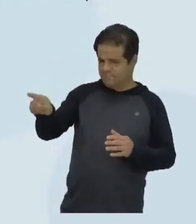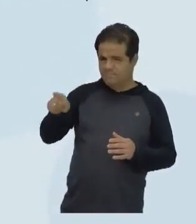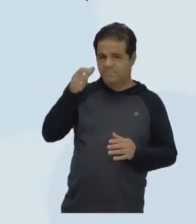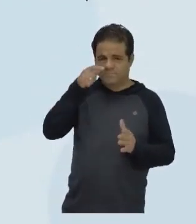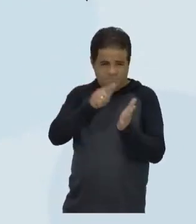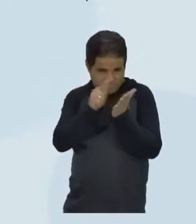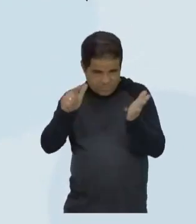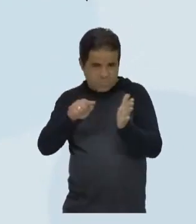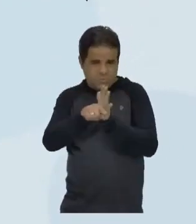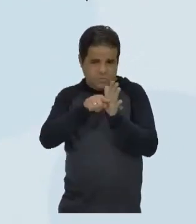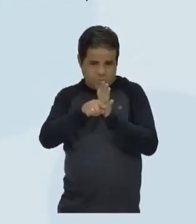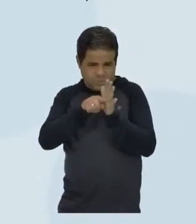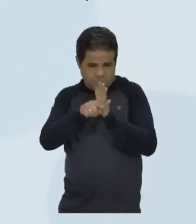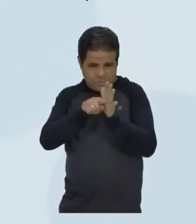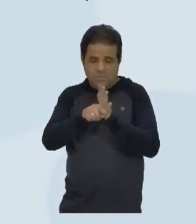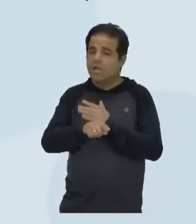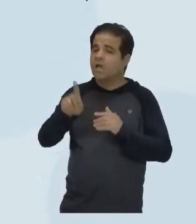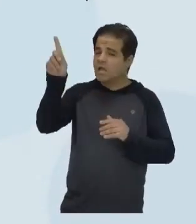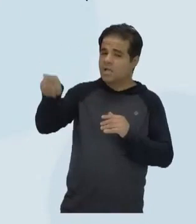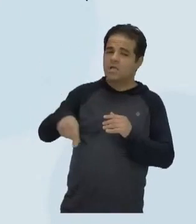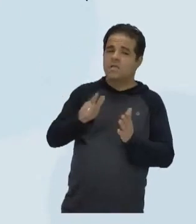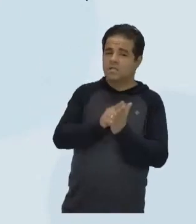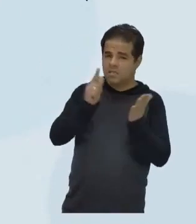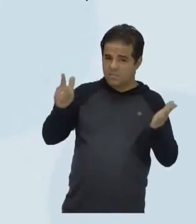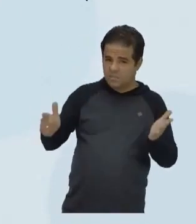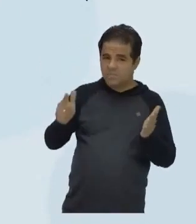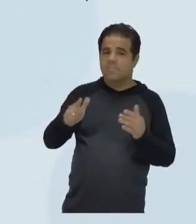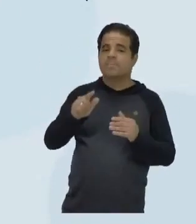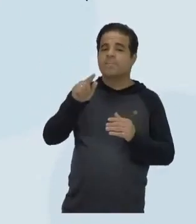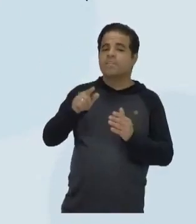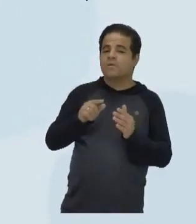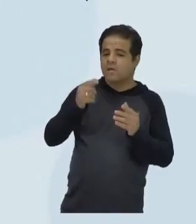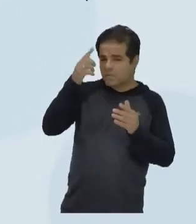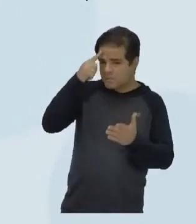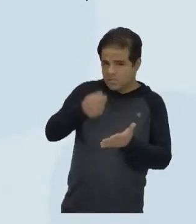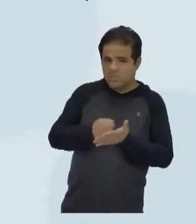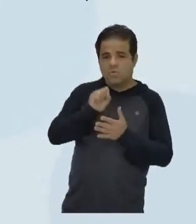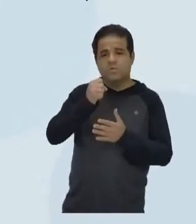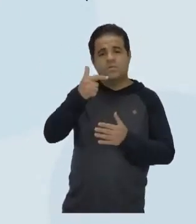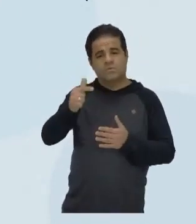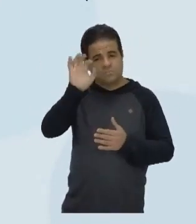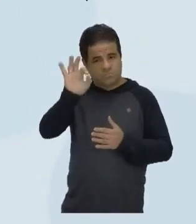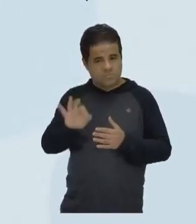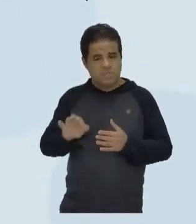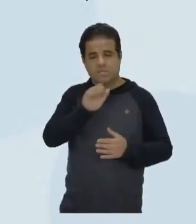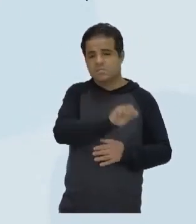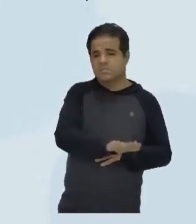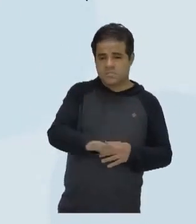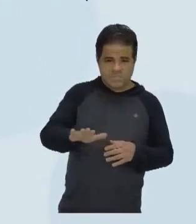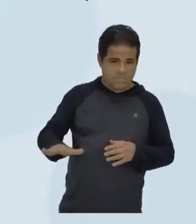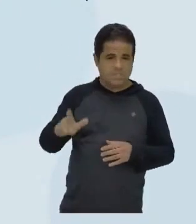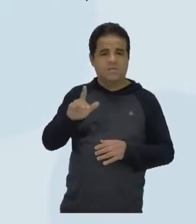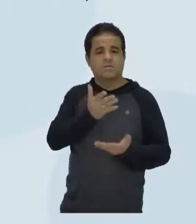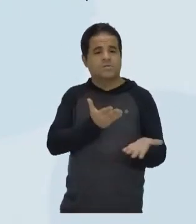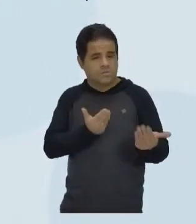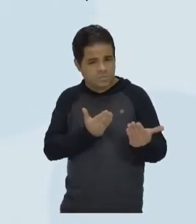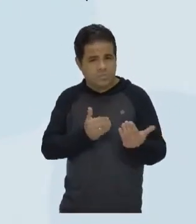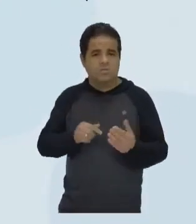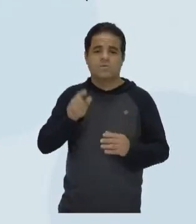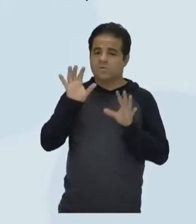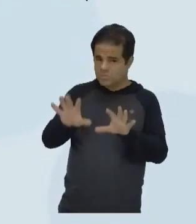falei bonitinho, né? Vou repetir. A TNS InterScience concluiu que 82% das crianças e dos